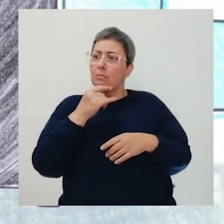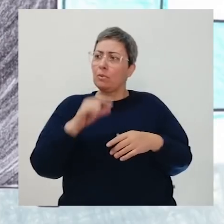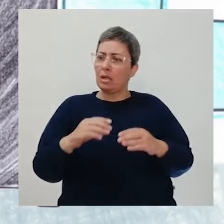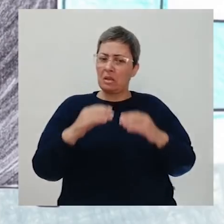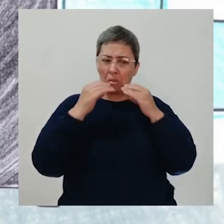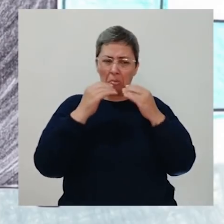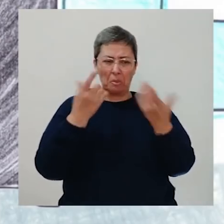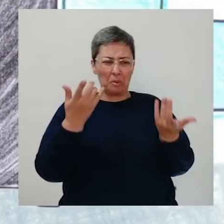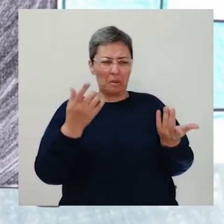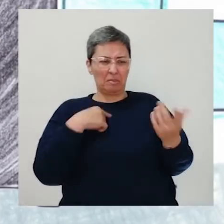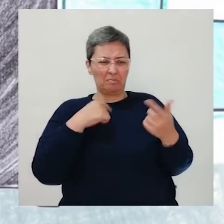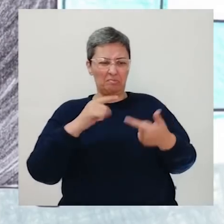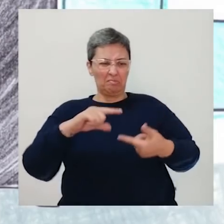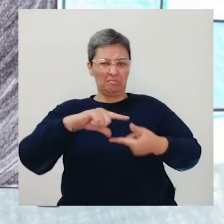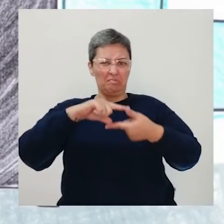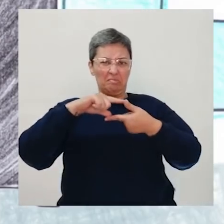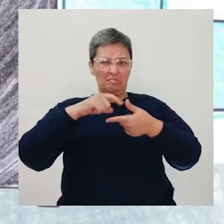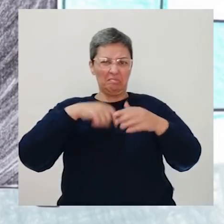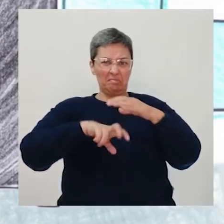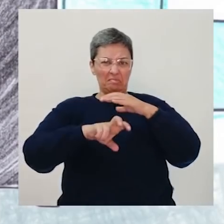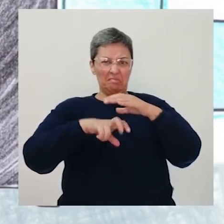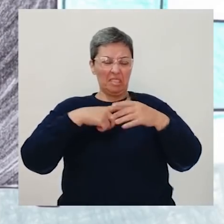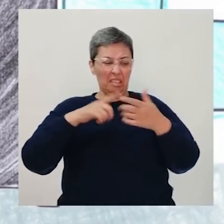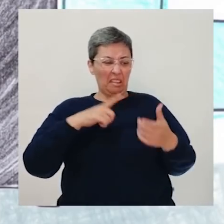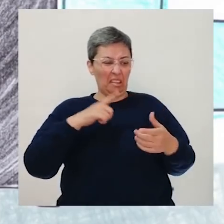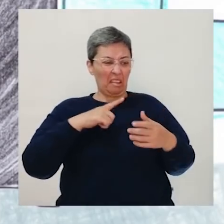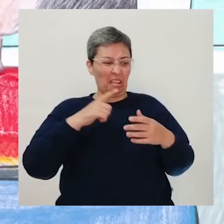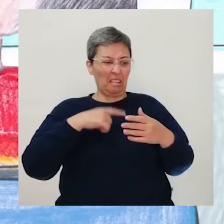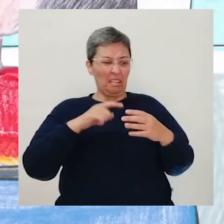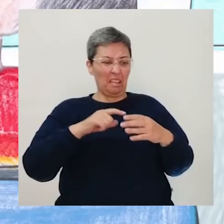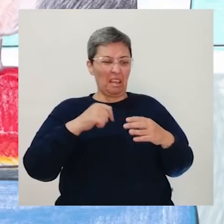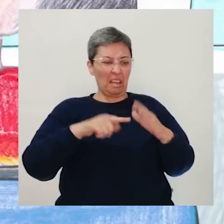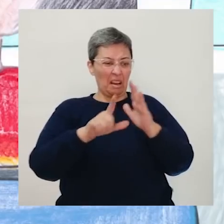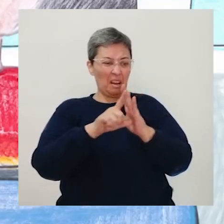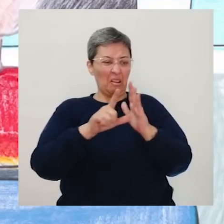coisa mais careta! Servem até na cantina da escola.